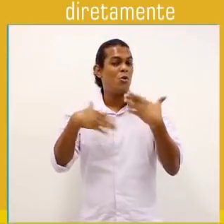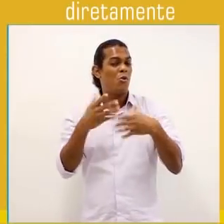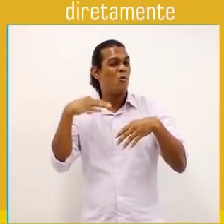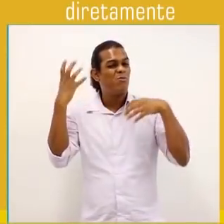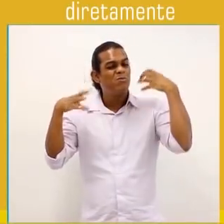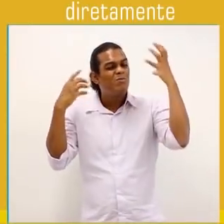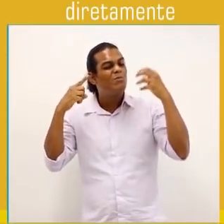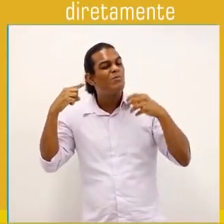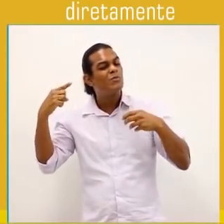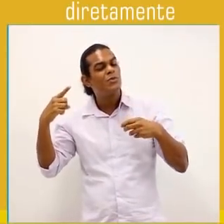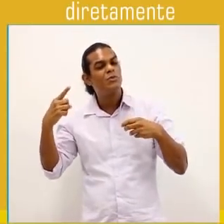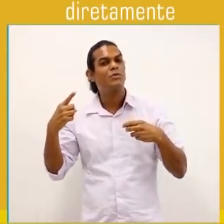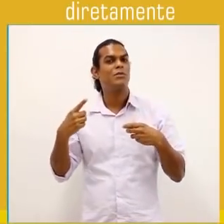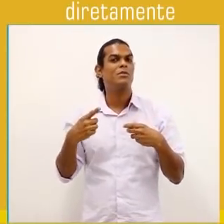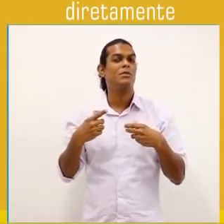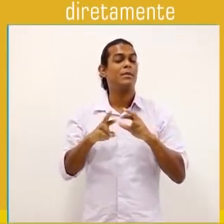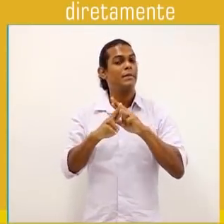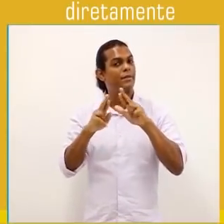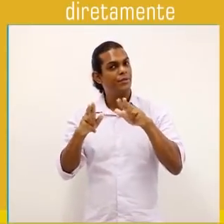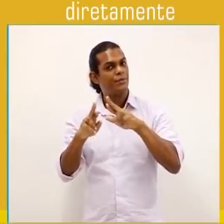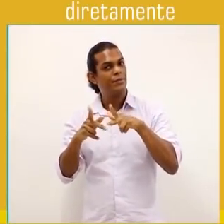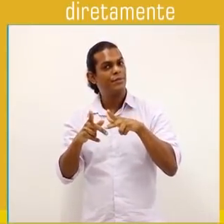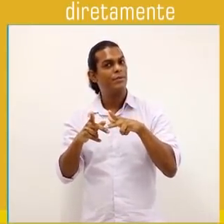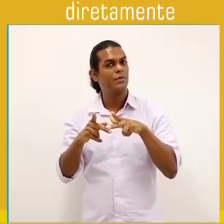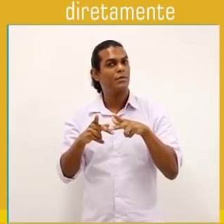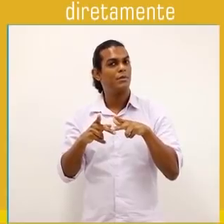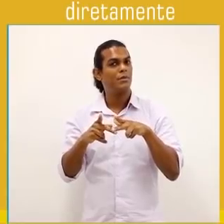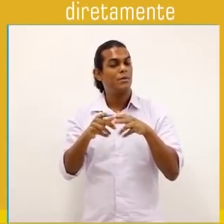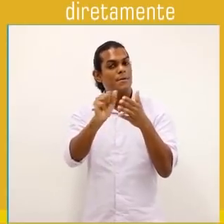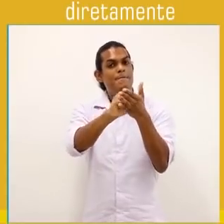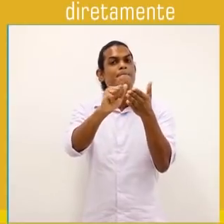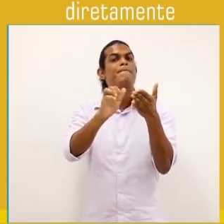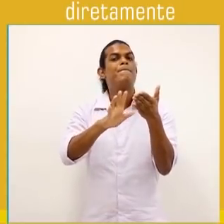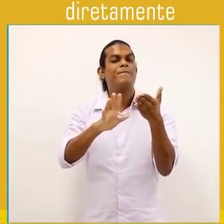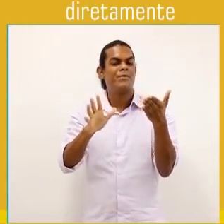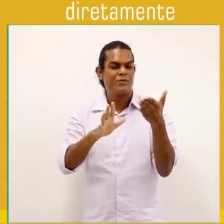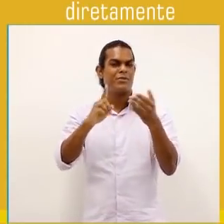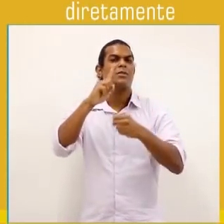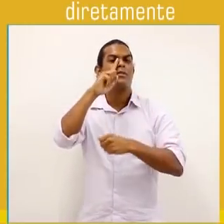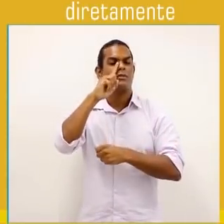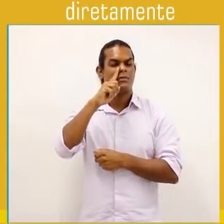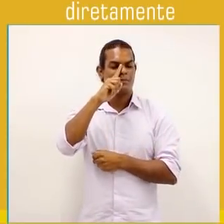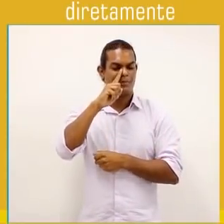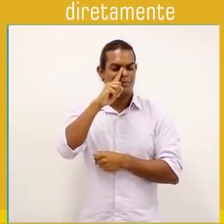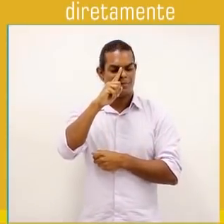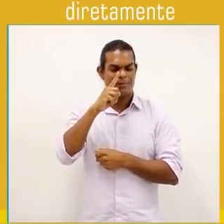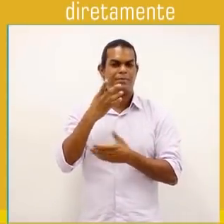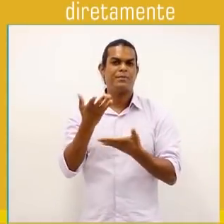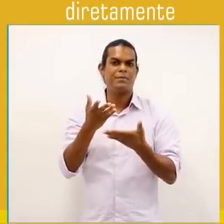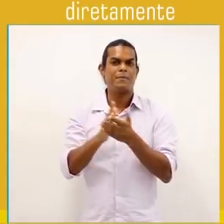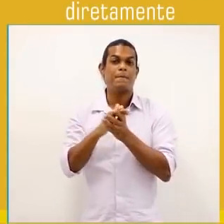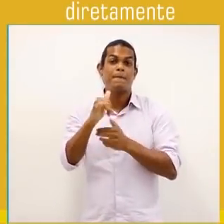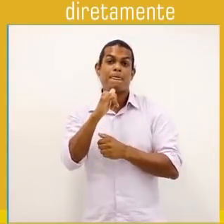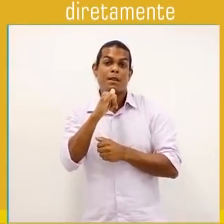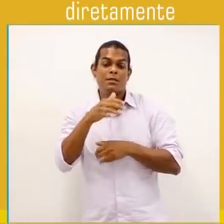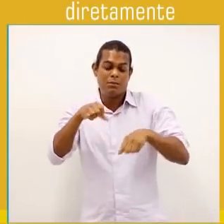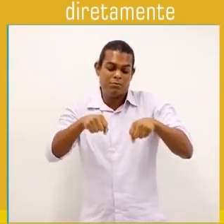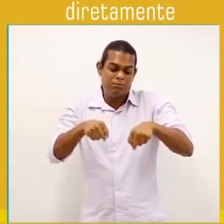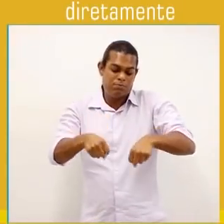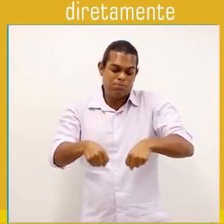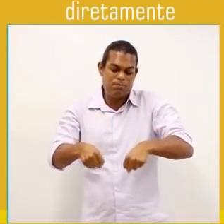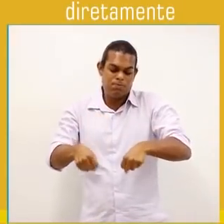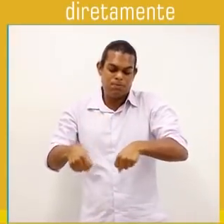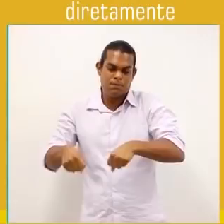aí é acidente do trabalho. Tá? Mas é o próprio exercício do trabalho. A atividade tem que ser aquele britadeiro, aquela pessoa